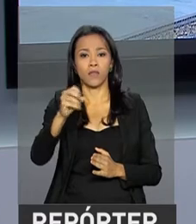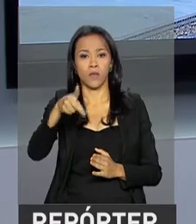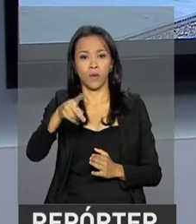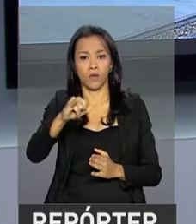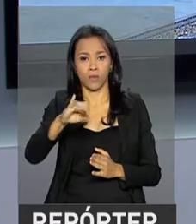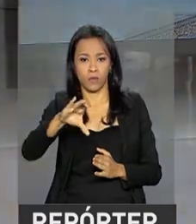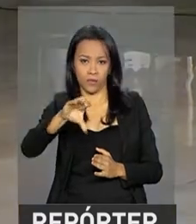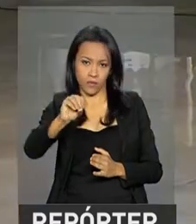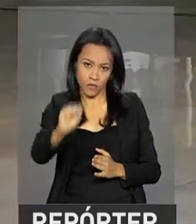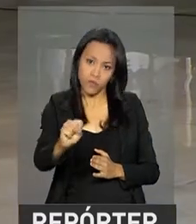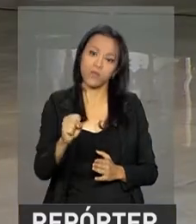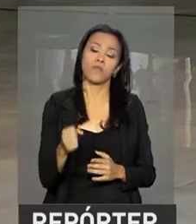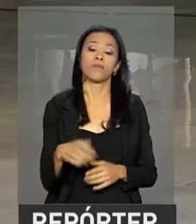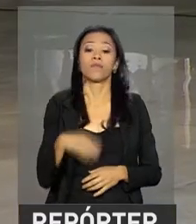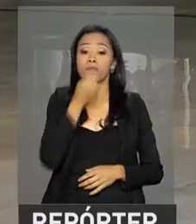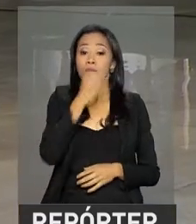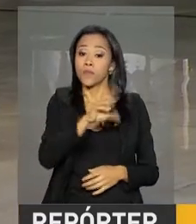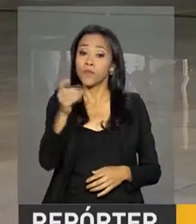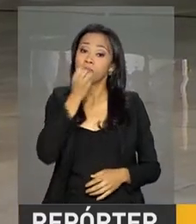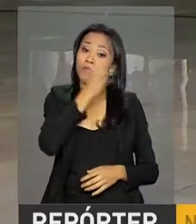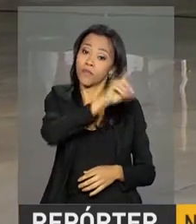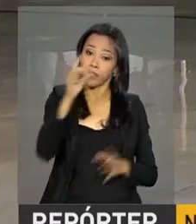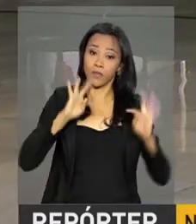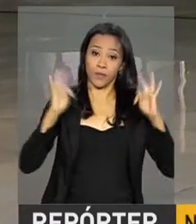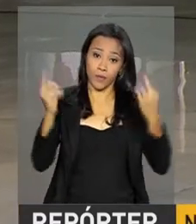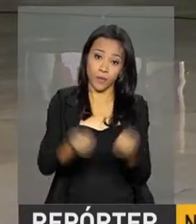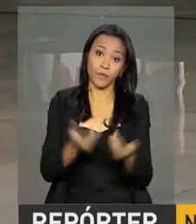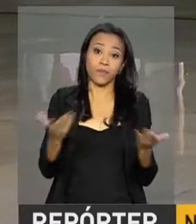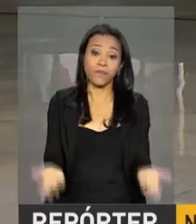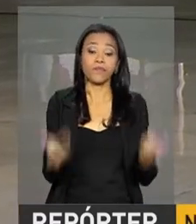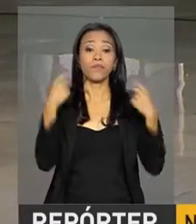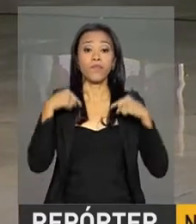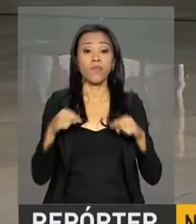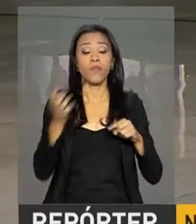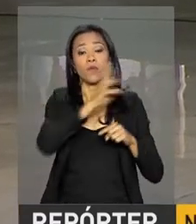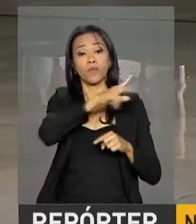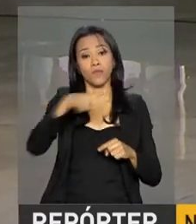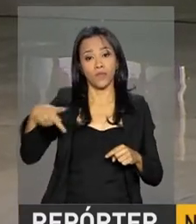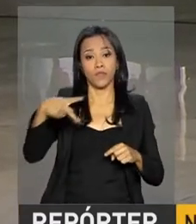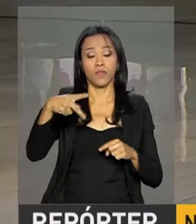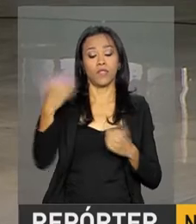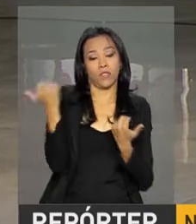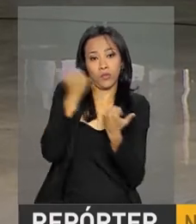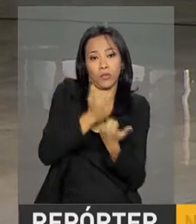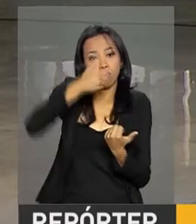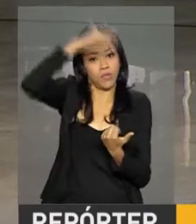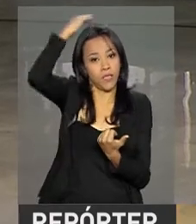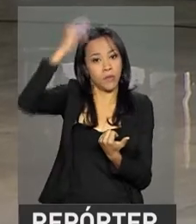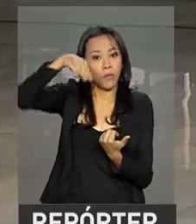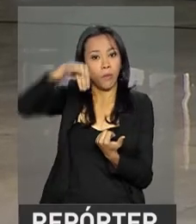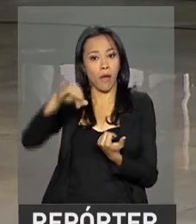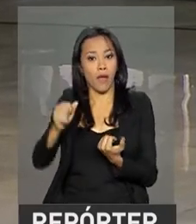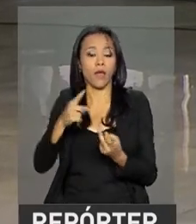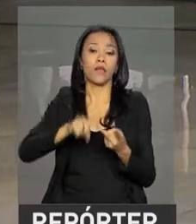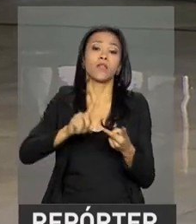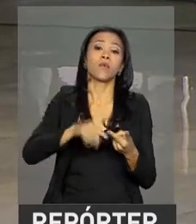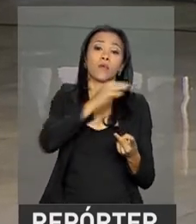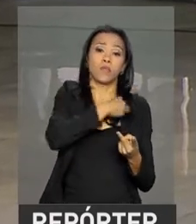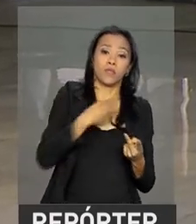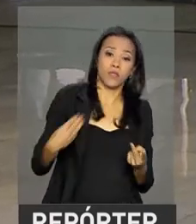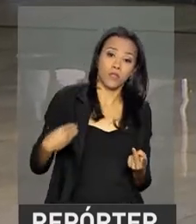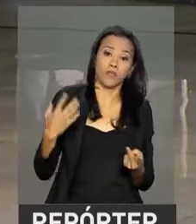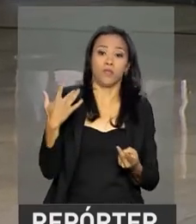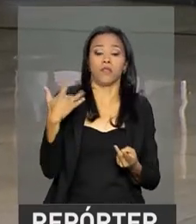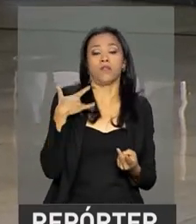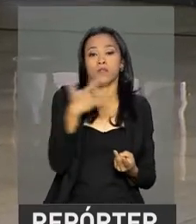Bom dia a todos. Olha, Carol, o presidente em exercício, Rodrigo Maia, e o ministro da Saúde, Ricardo Barros, participam da sanção